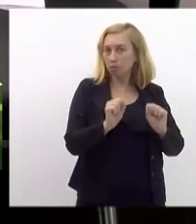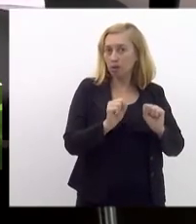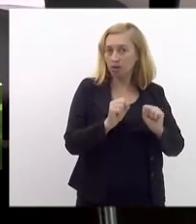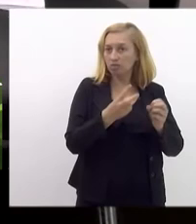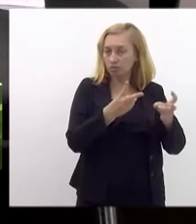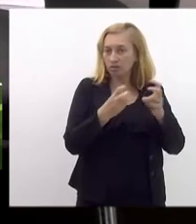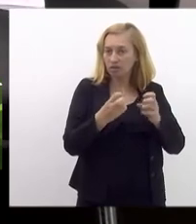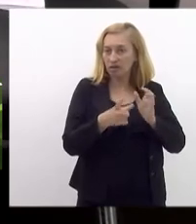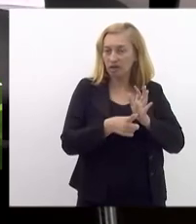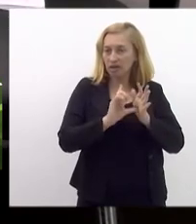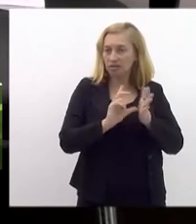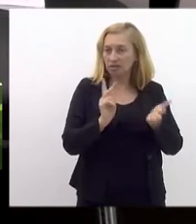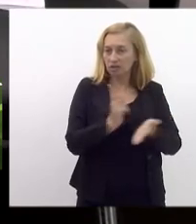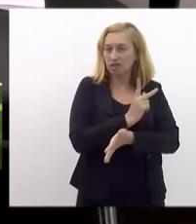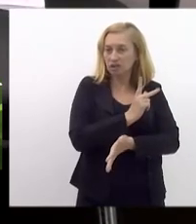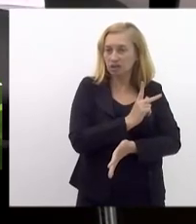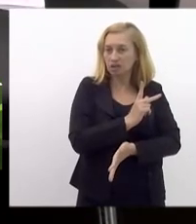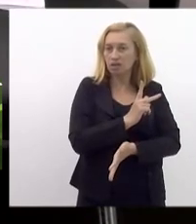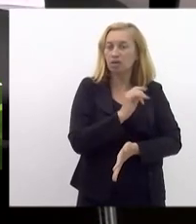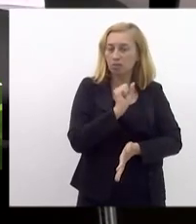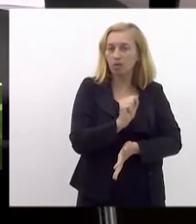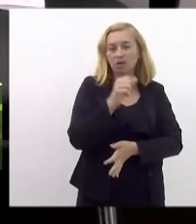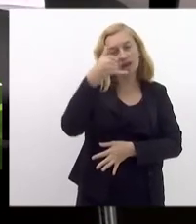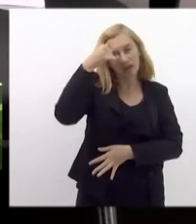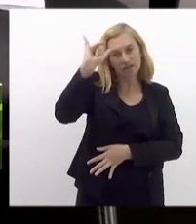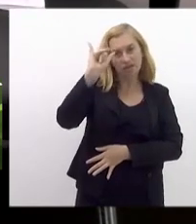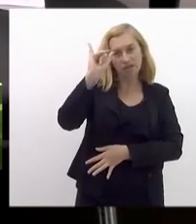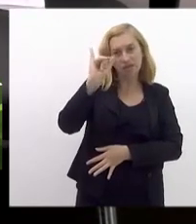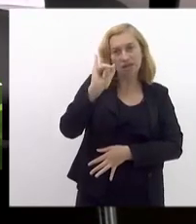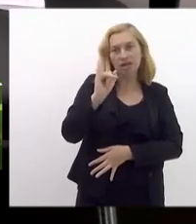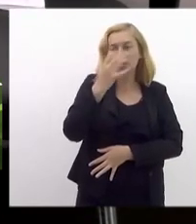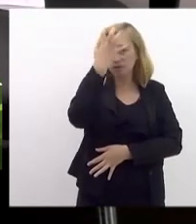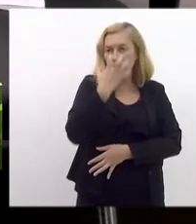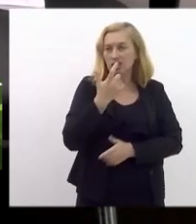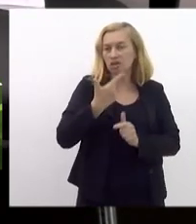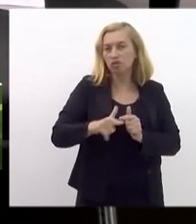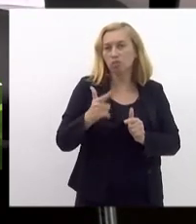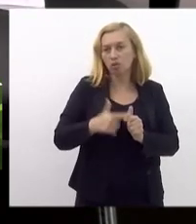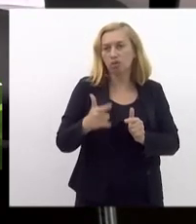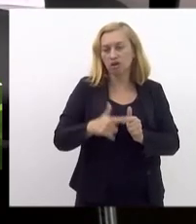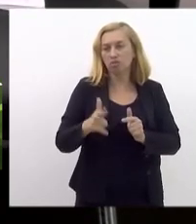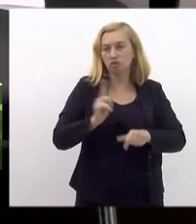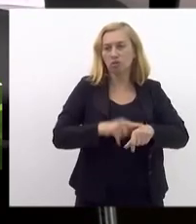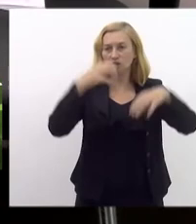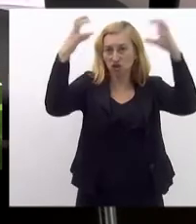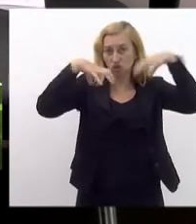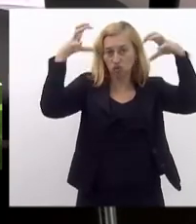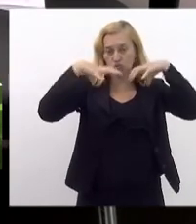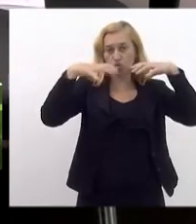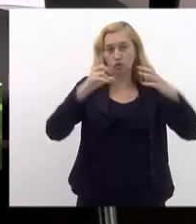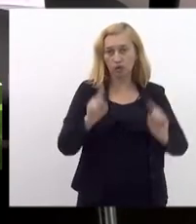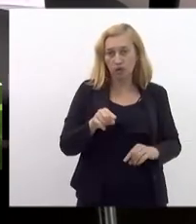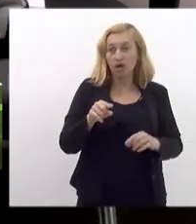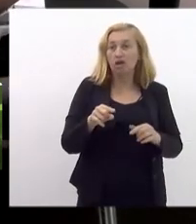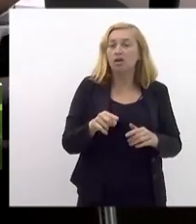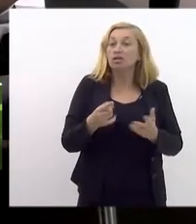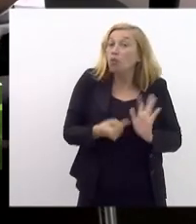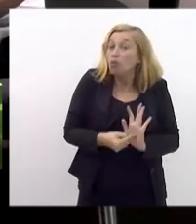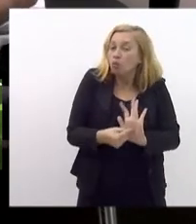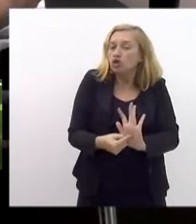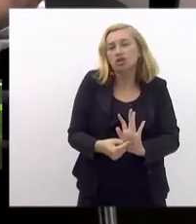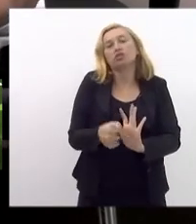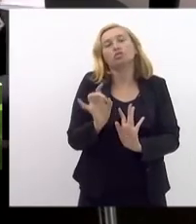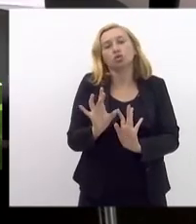tal maneira que se possa prevenir gravíssimas situações como as que aconteceram. Então, isso é apenas uma